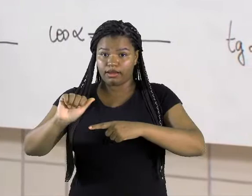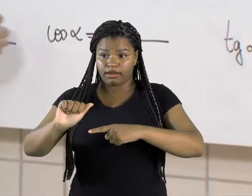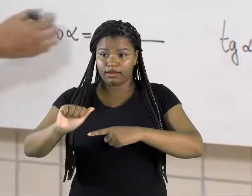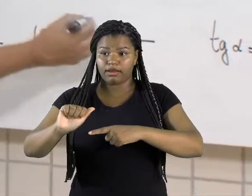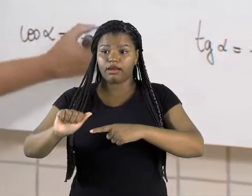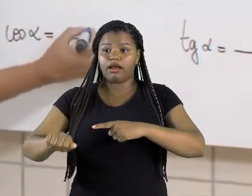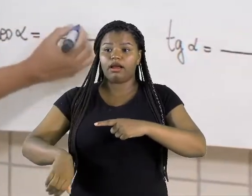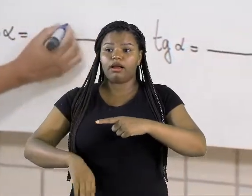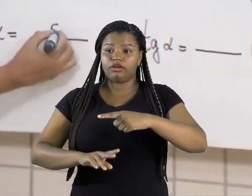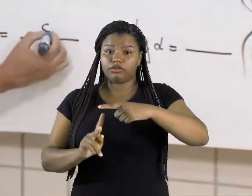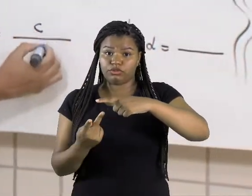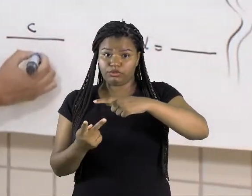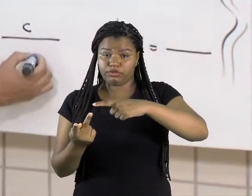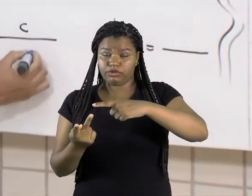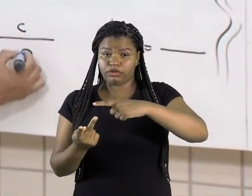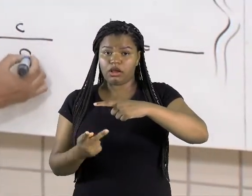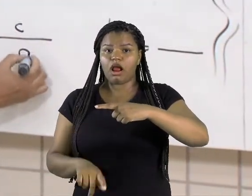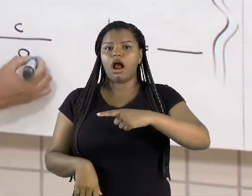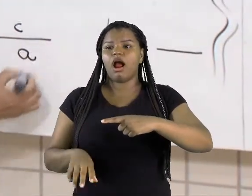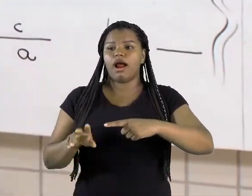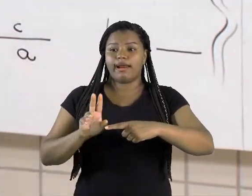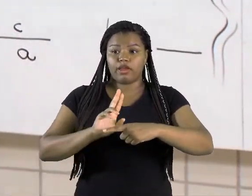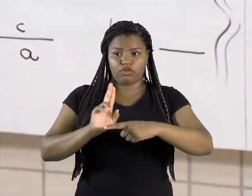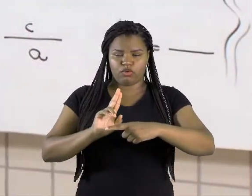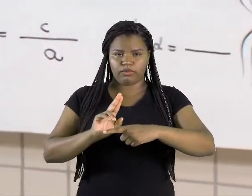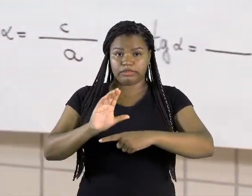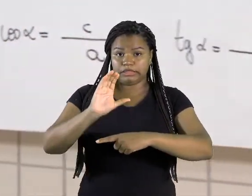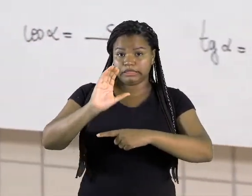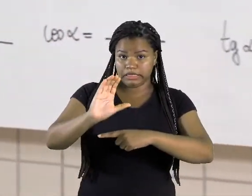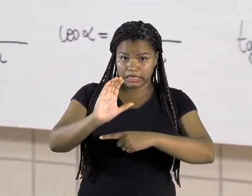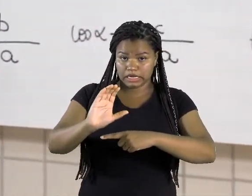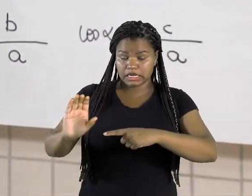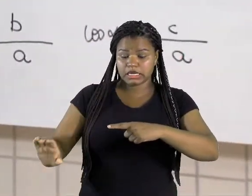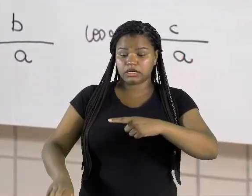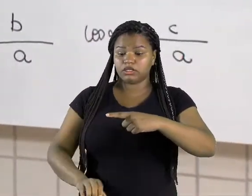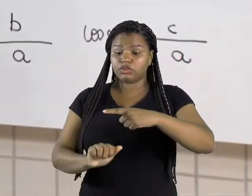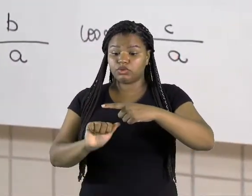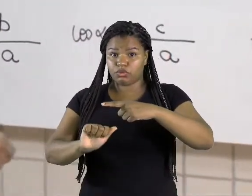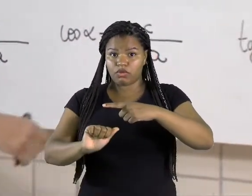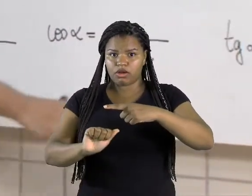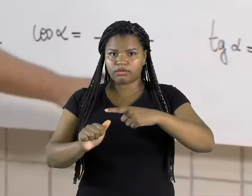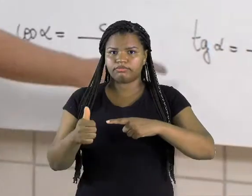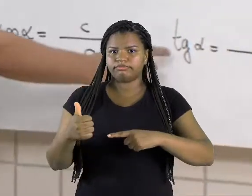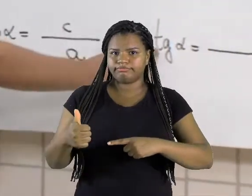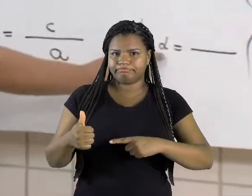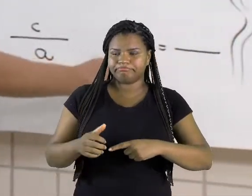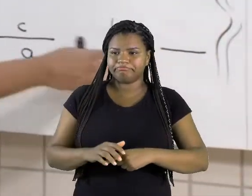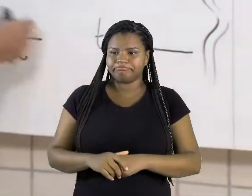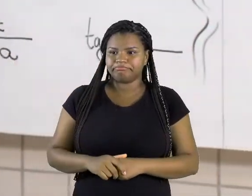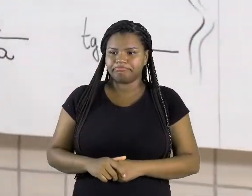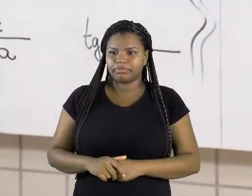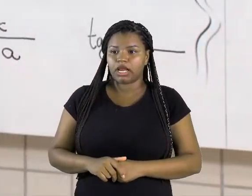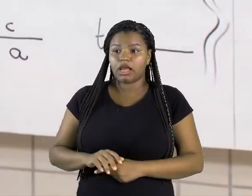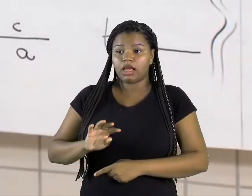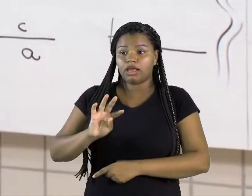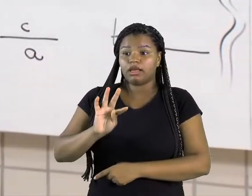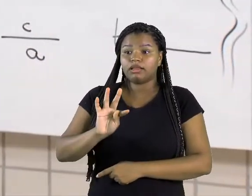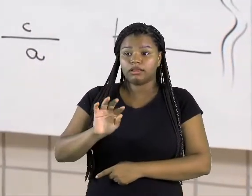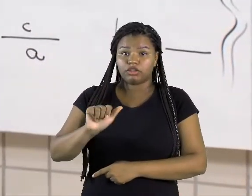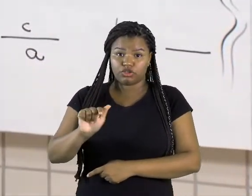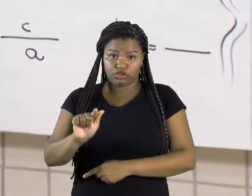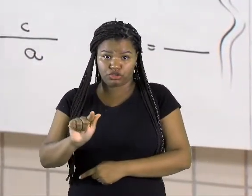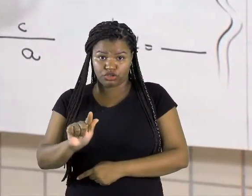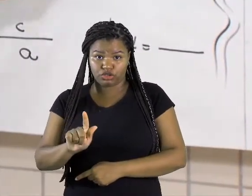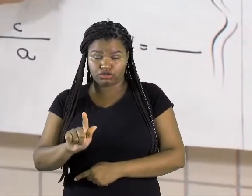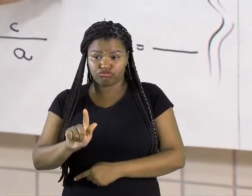de C e a hipotenusa eu chamei de A, não é isso? Bom, a tangente desse ângulo alfa